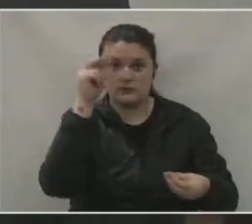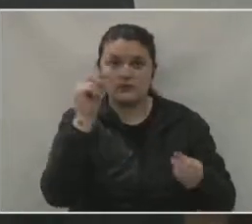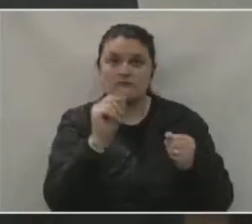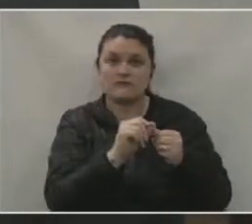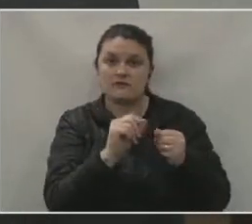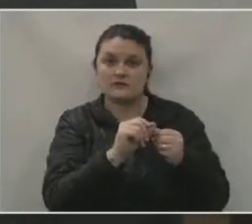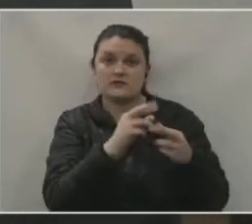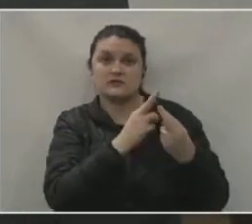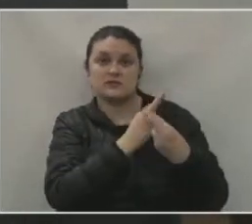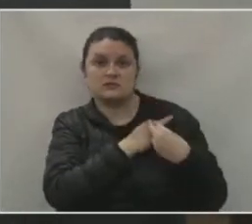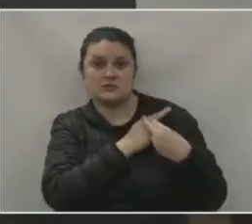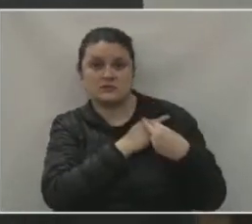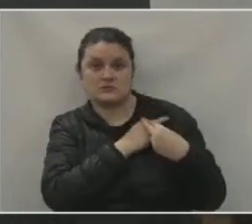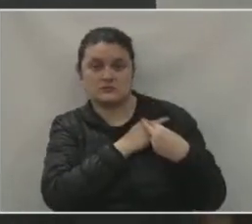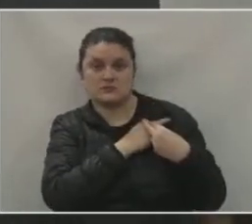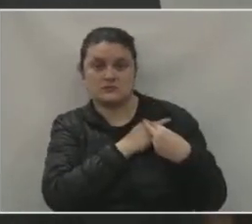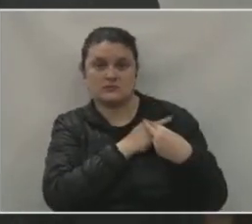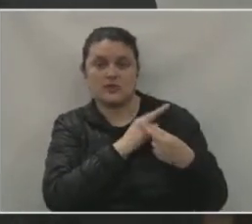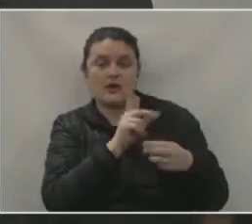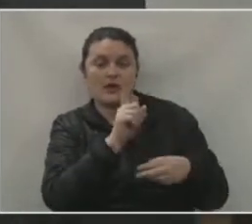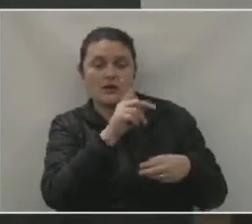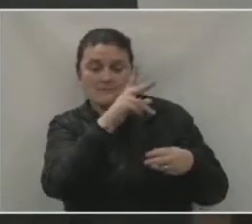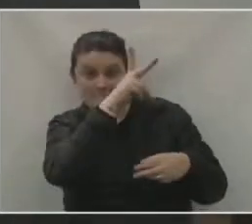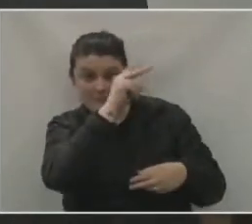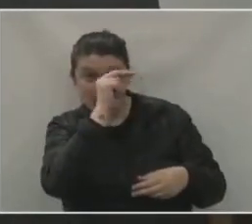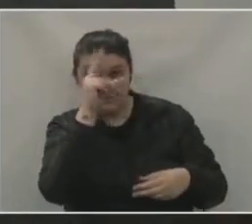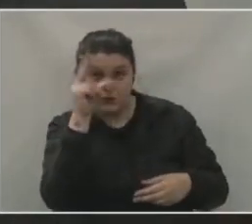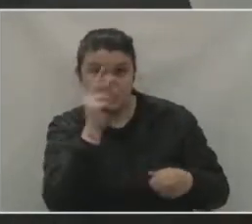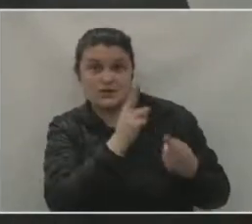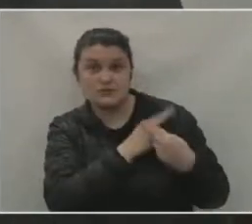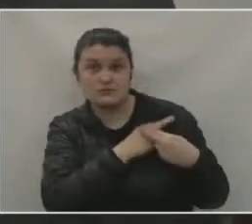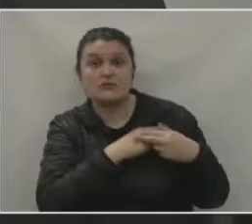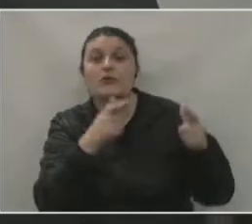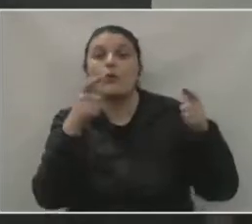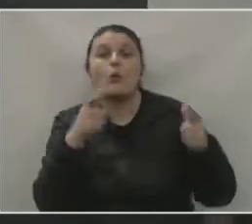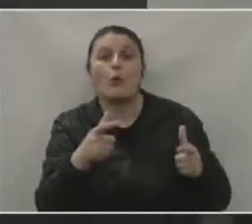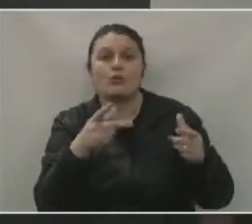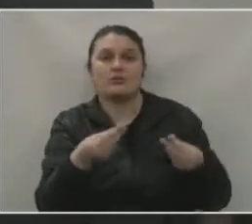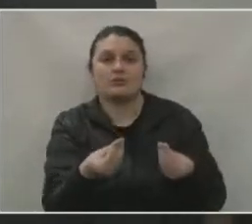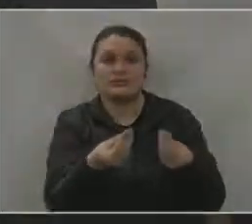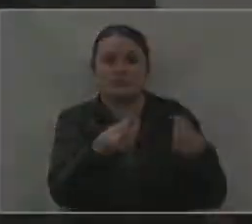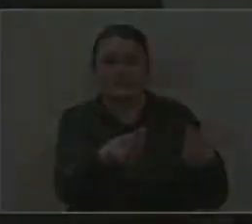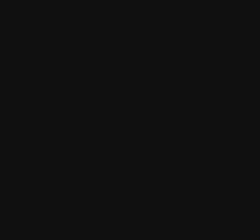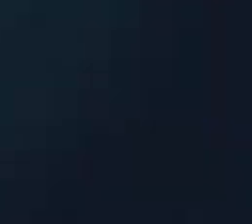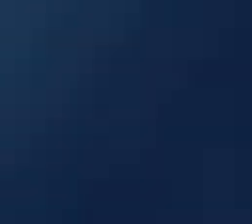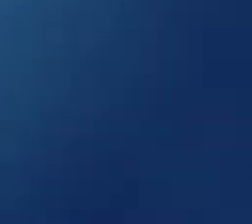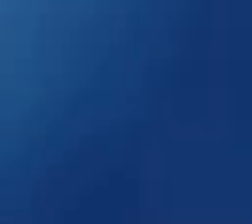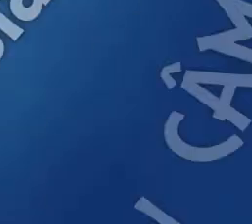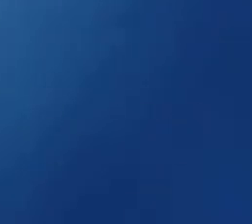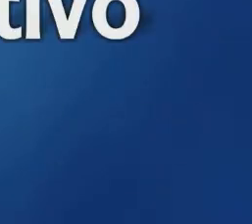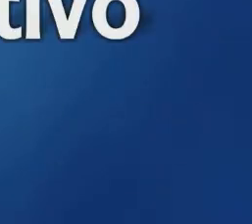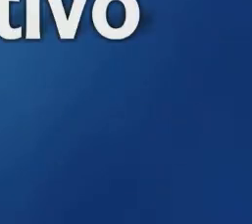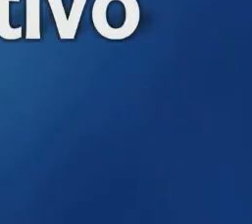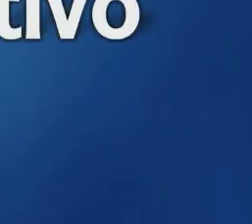prefeitura ficará responsável, né? Ela que determinará onde será feita, né, esses pontos de coleta.